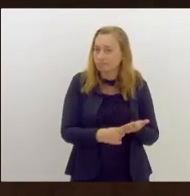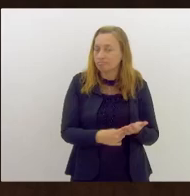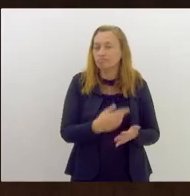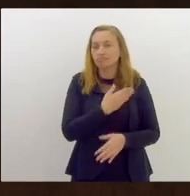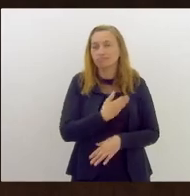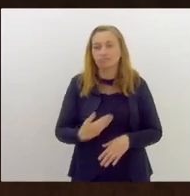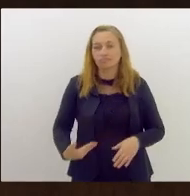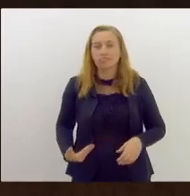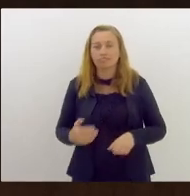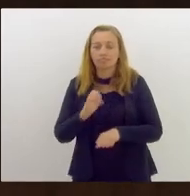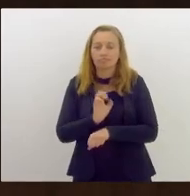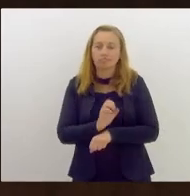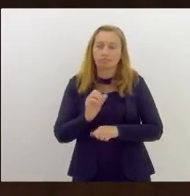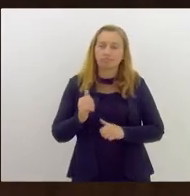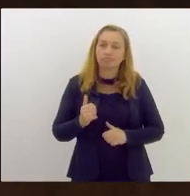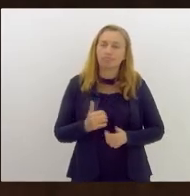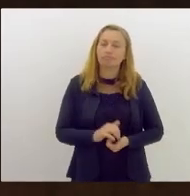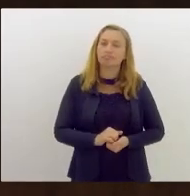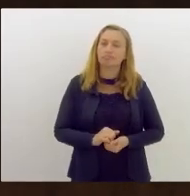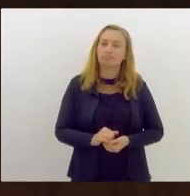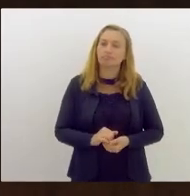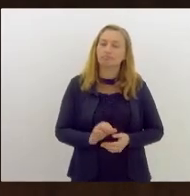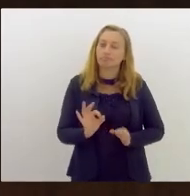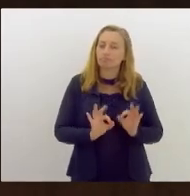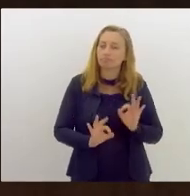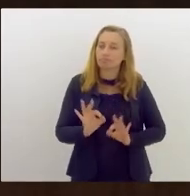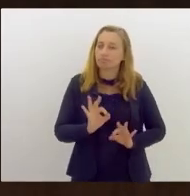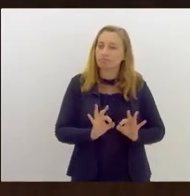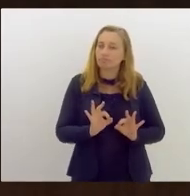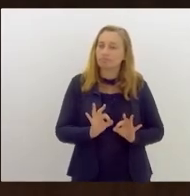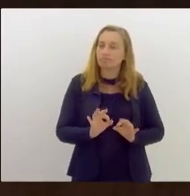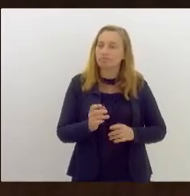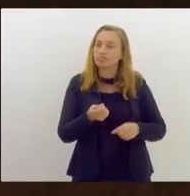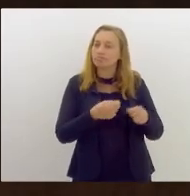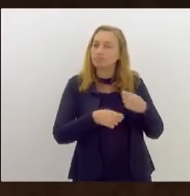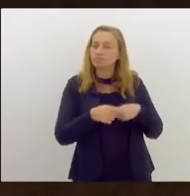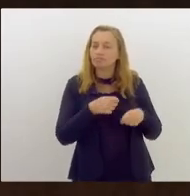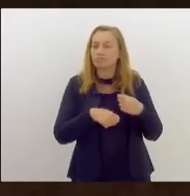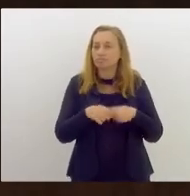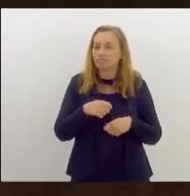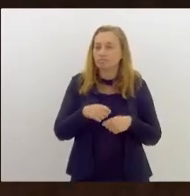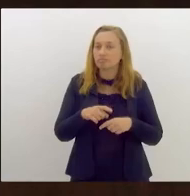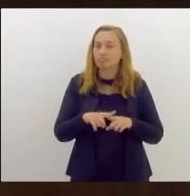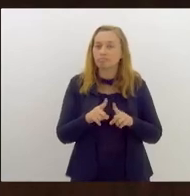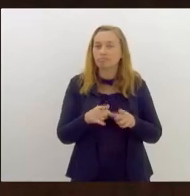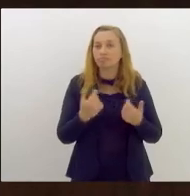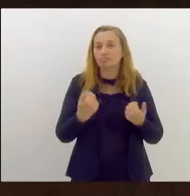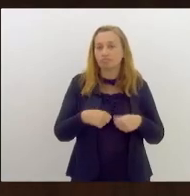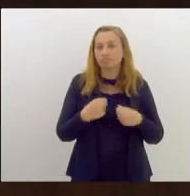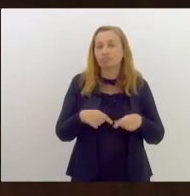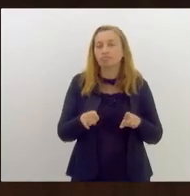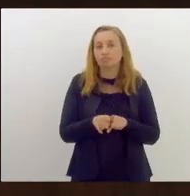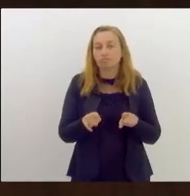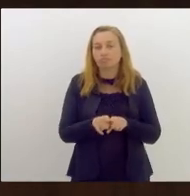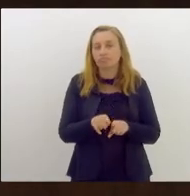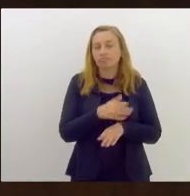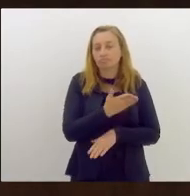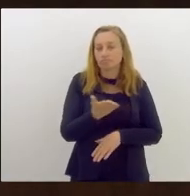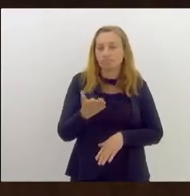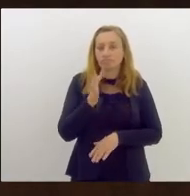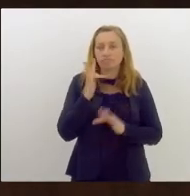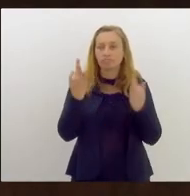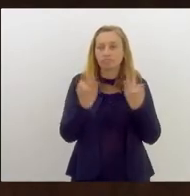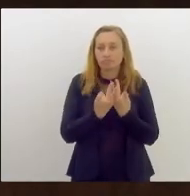do Governo do Estado em assumir o reordenamento das negociações mas a gente precisa também que essas famílias